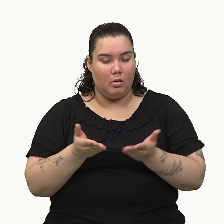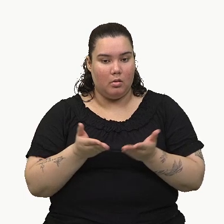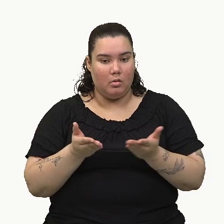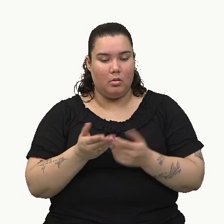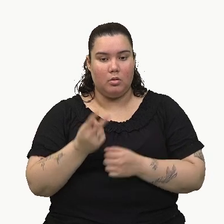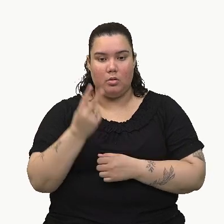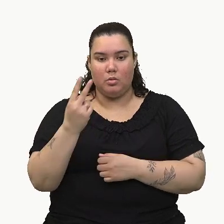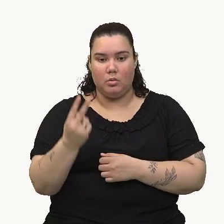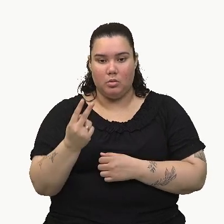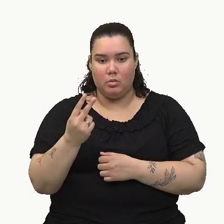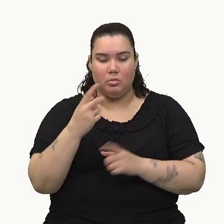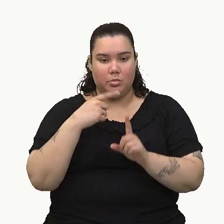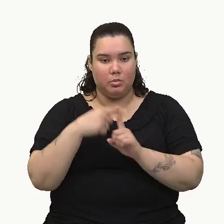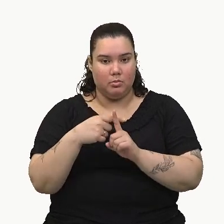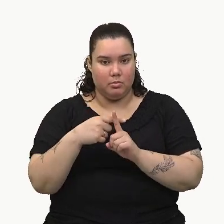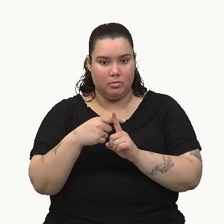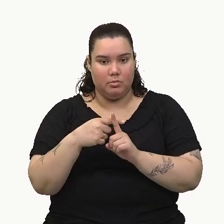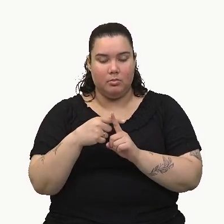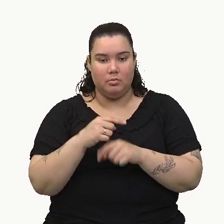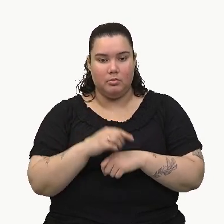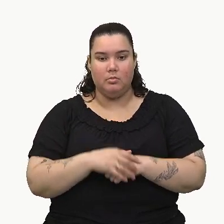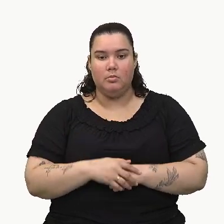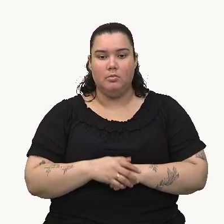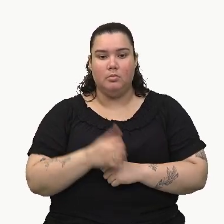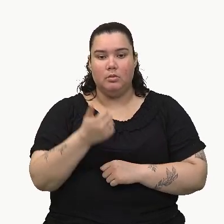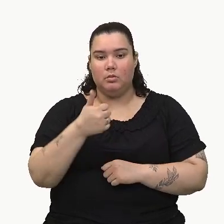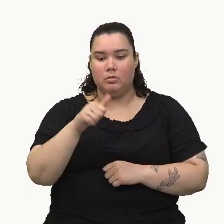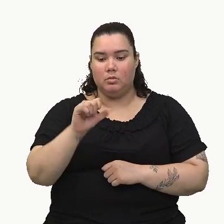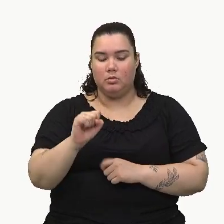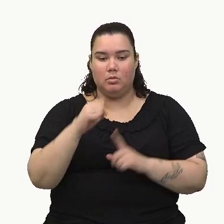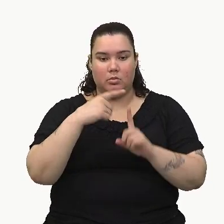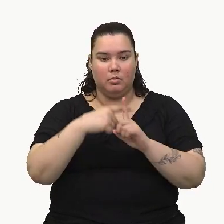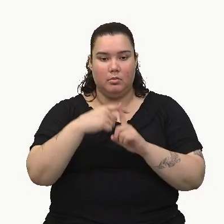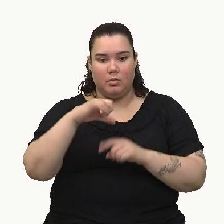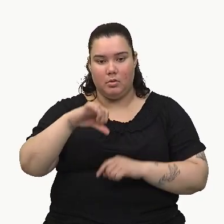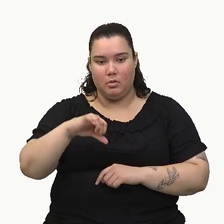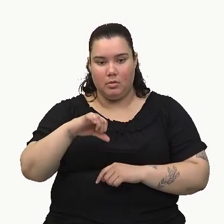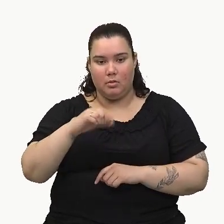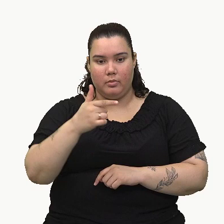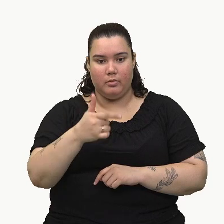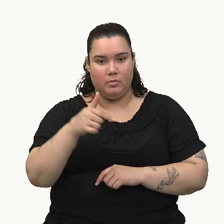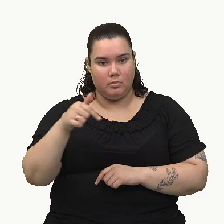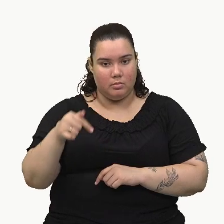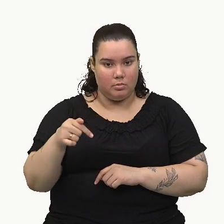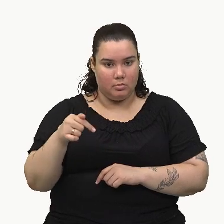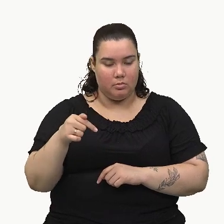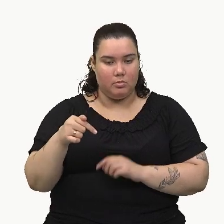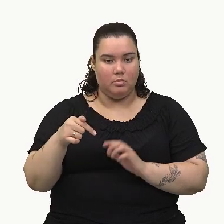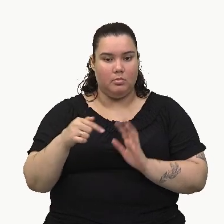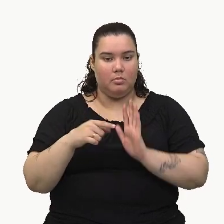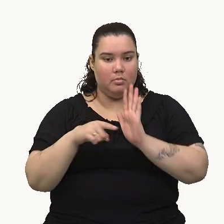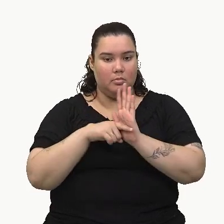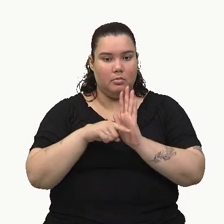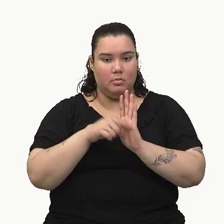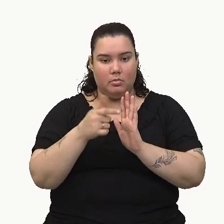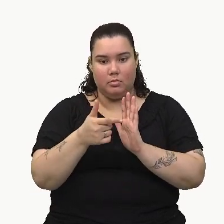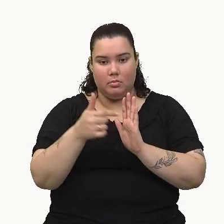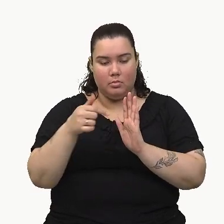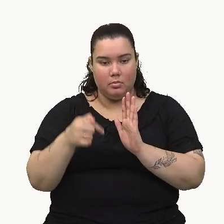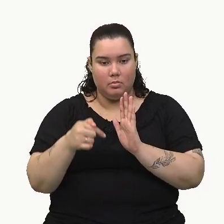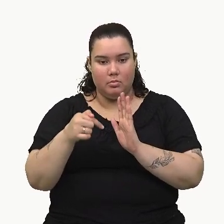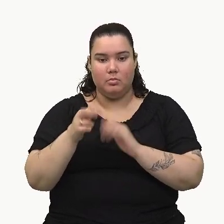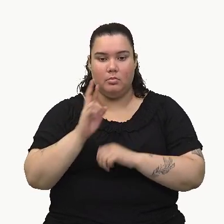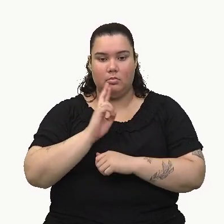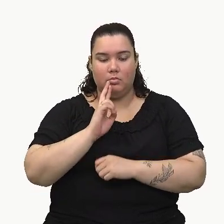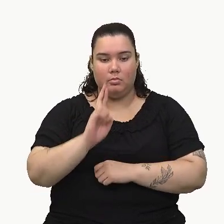2 deles são positivos. 18 mais 9 é 27. 27 menos